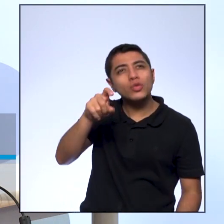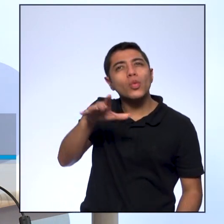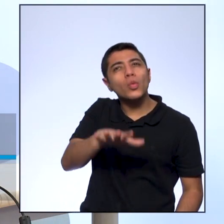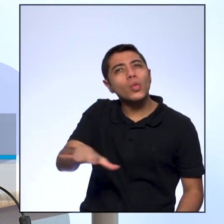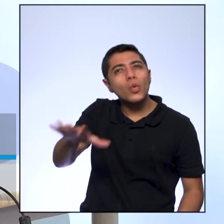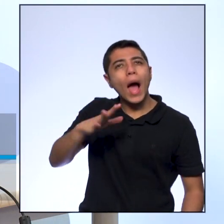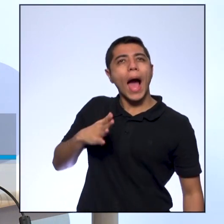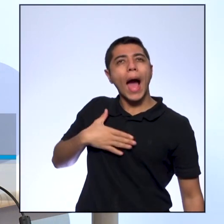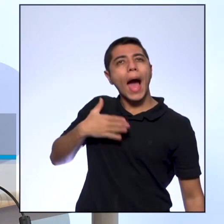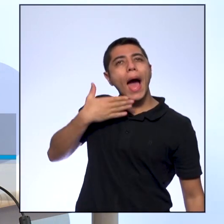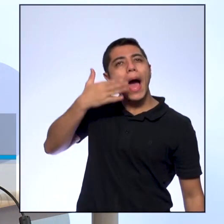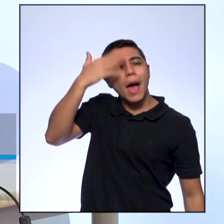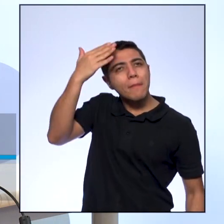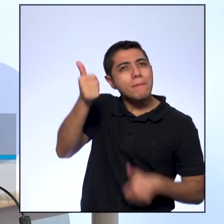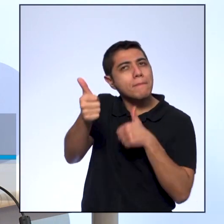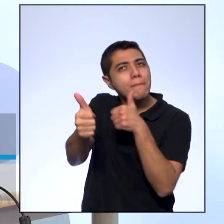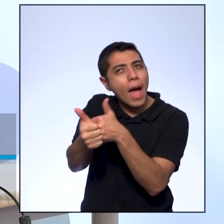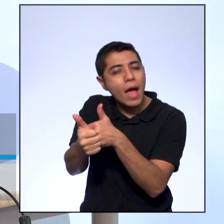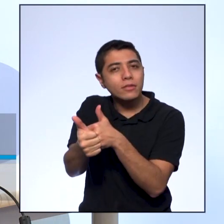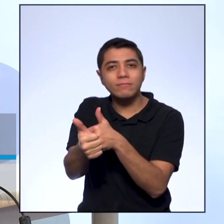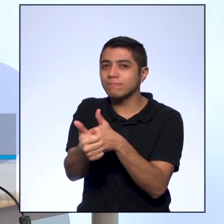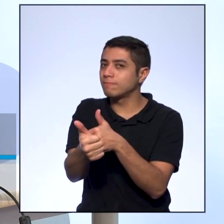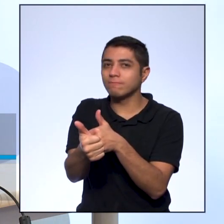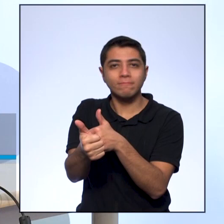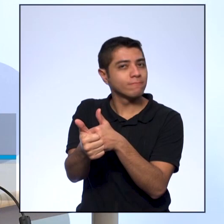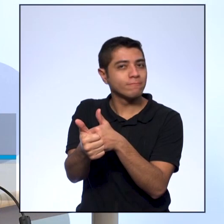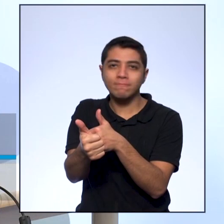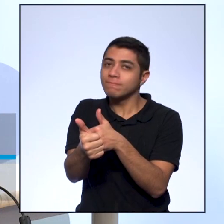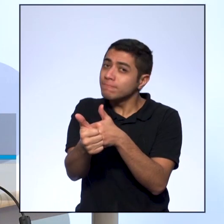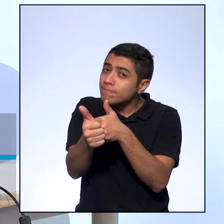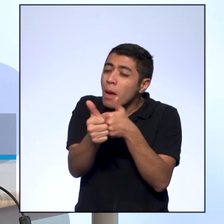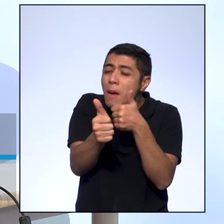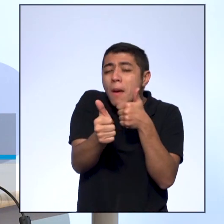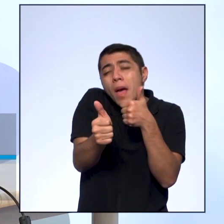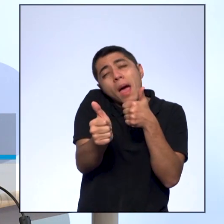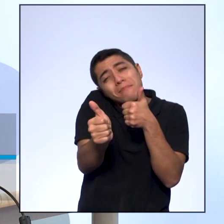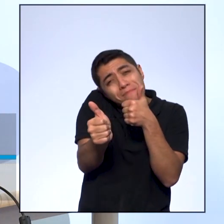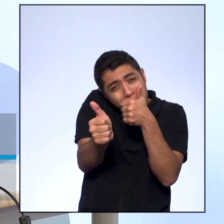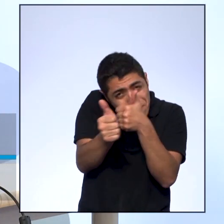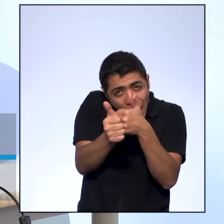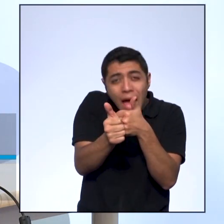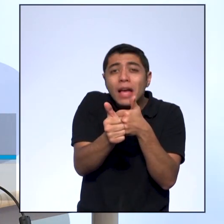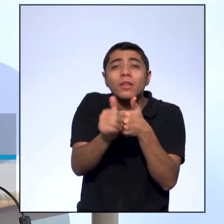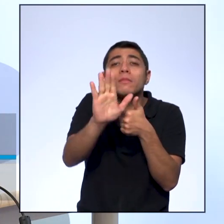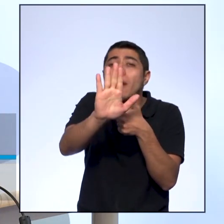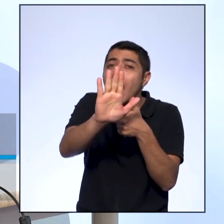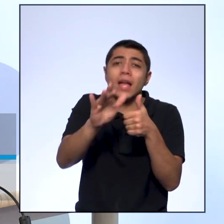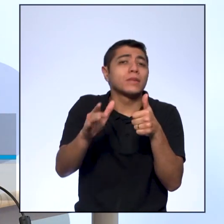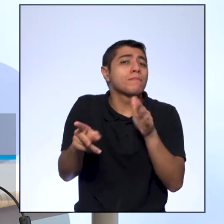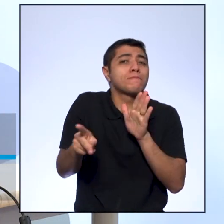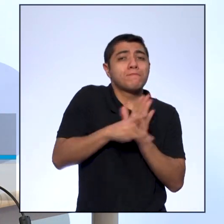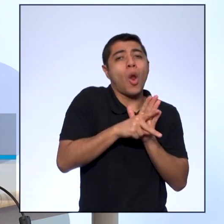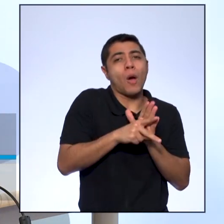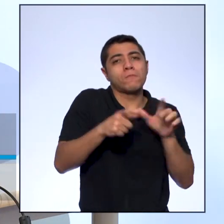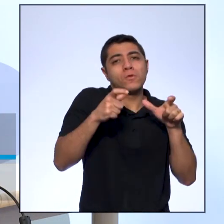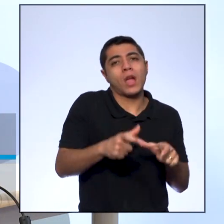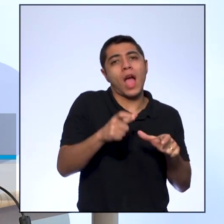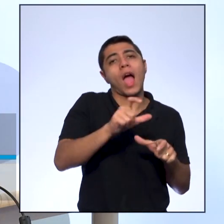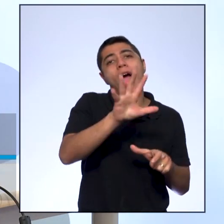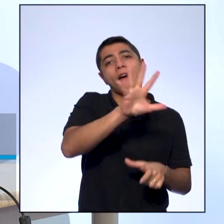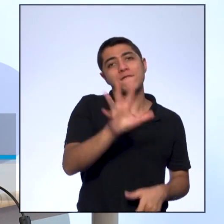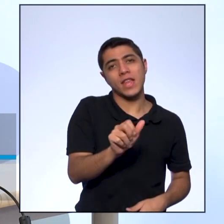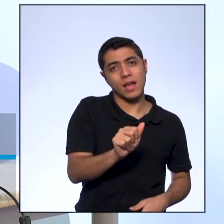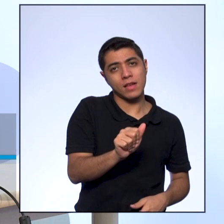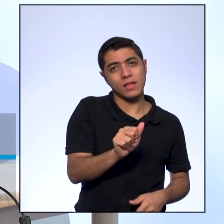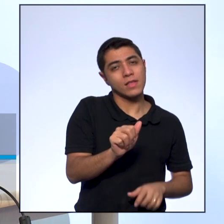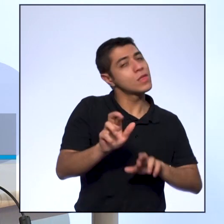do crescente fértil, como nós vimos, né? E aquele mundo antigo do Oriente Próximo. Então, tem muita gente que faz essa confusão mesmo, achando